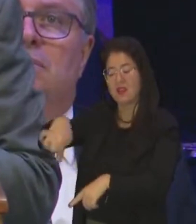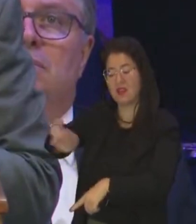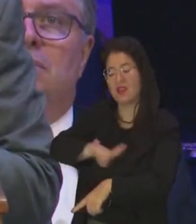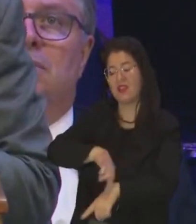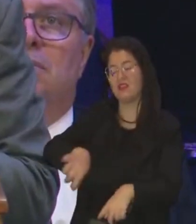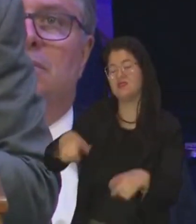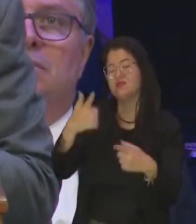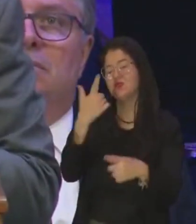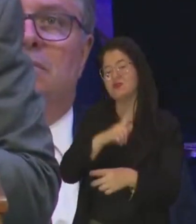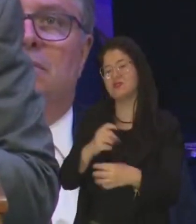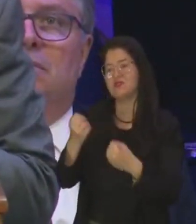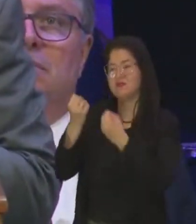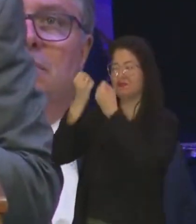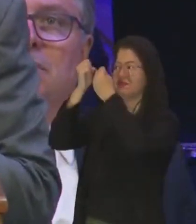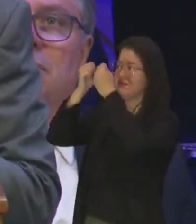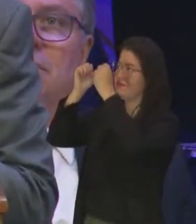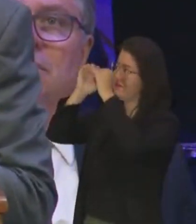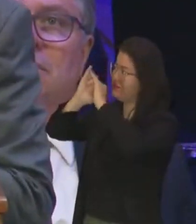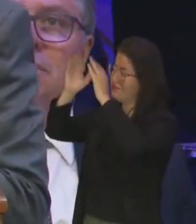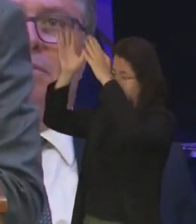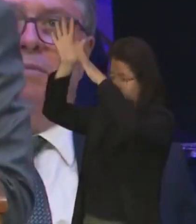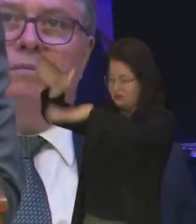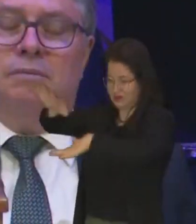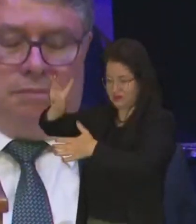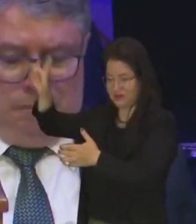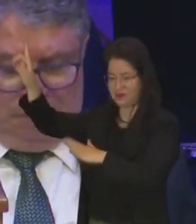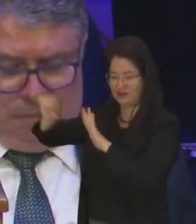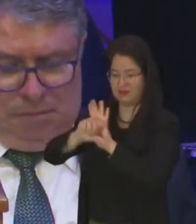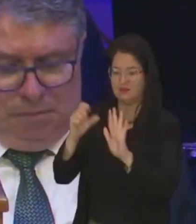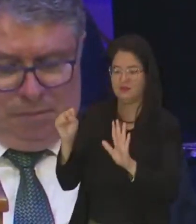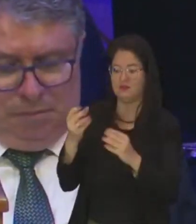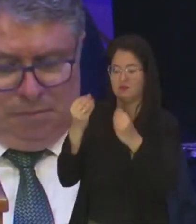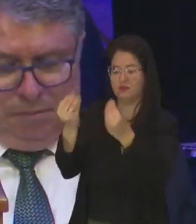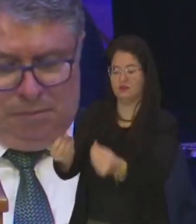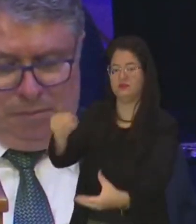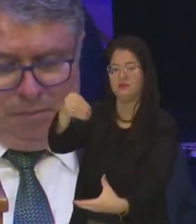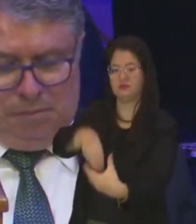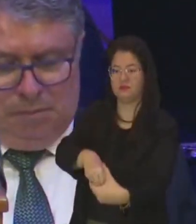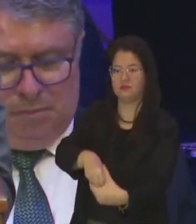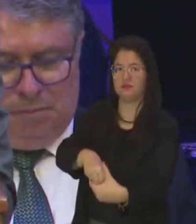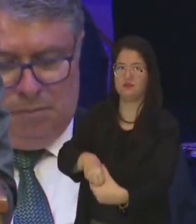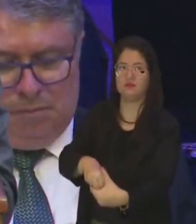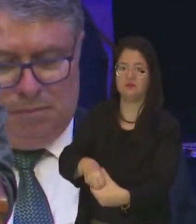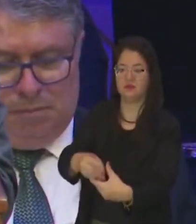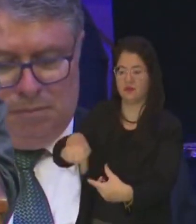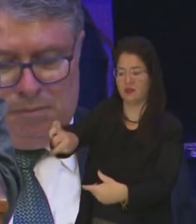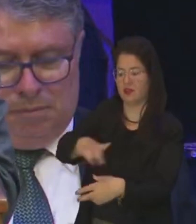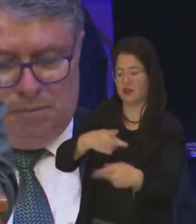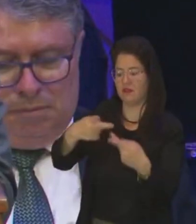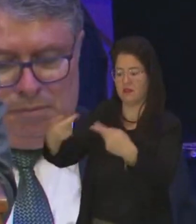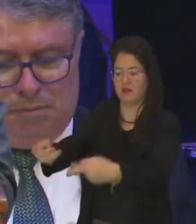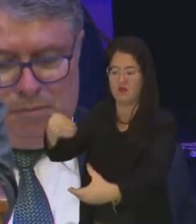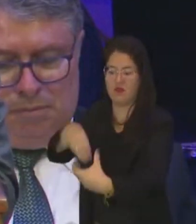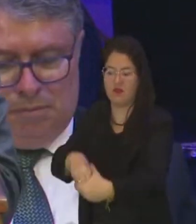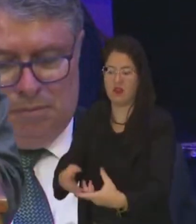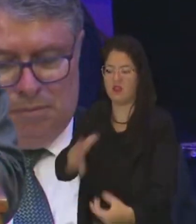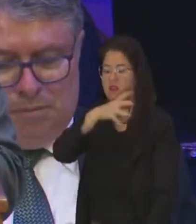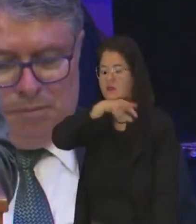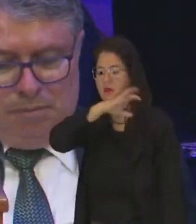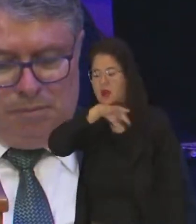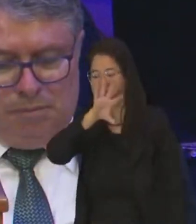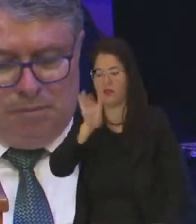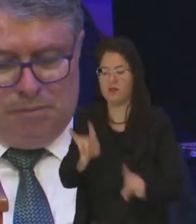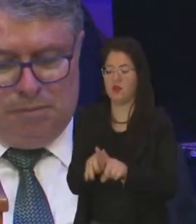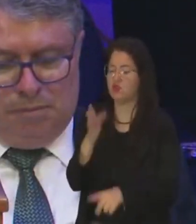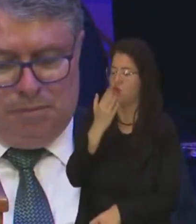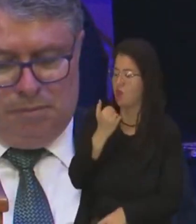glória ao nosso Deus. E o texto diz no versículo 8: trazei ofertas. Eles levavam ofertas de animais, ofertas de